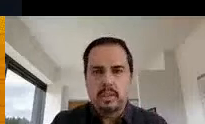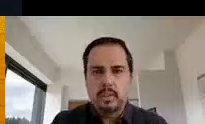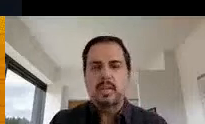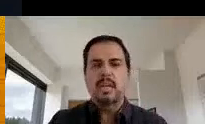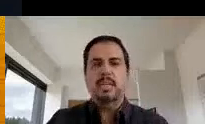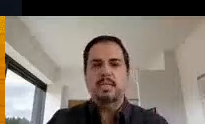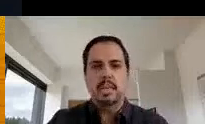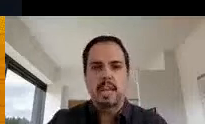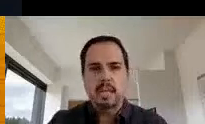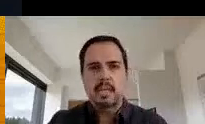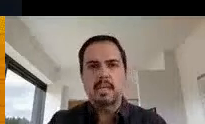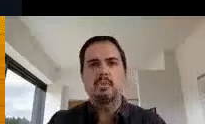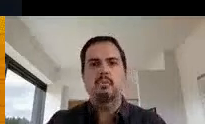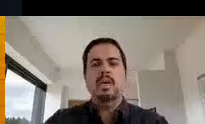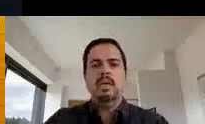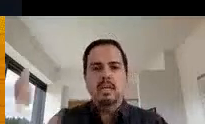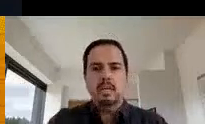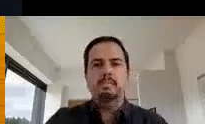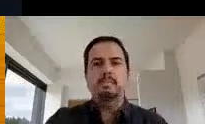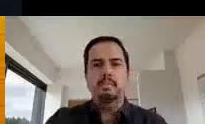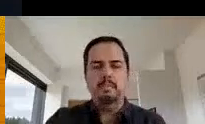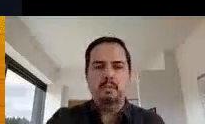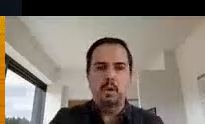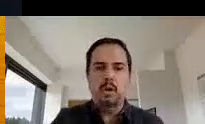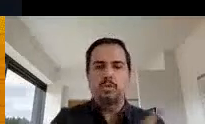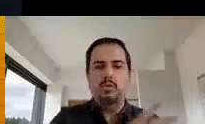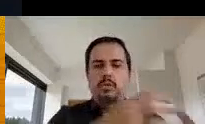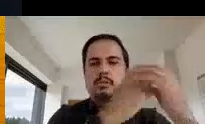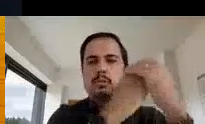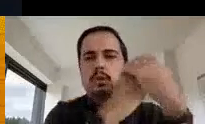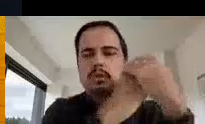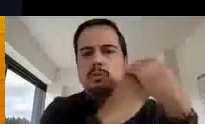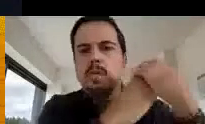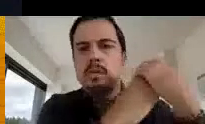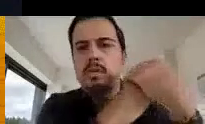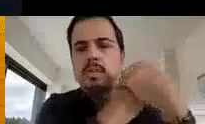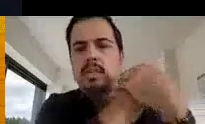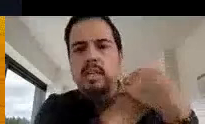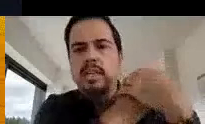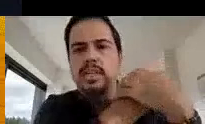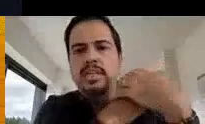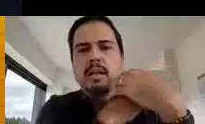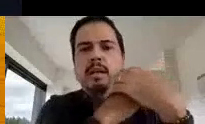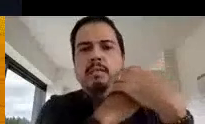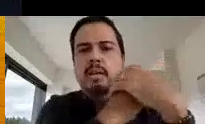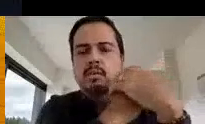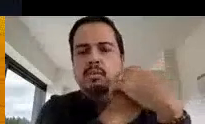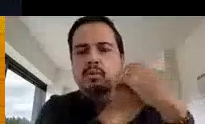problemas, dores, entende aquilo e joga seus canhões aí de